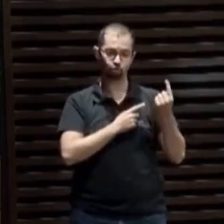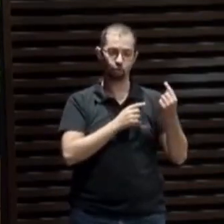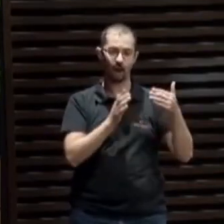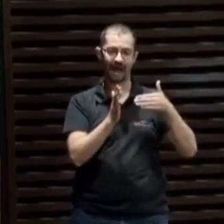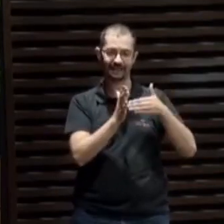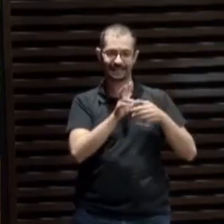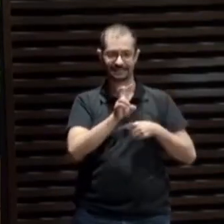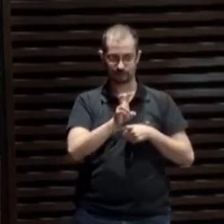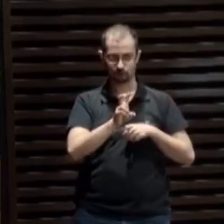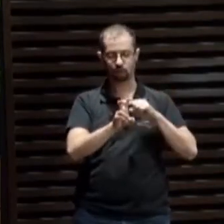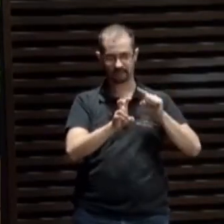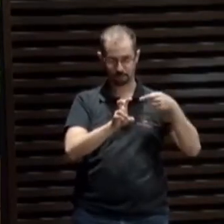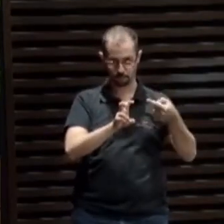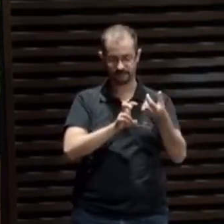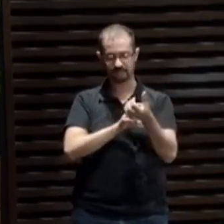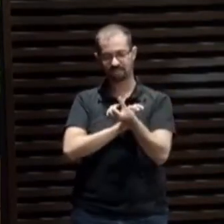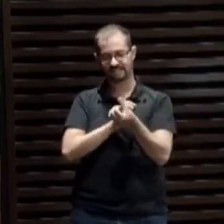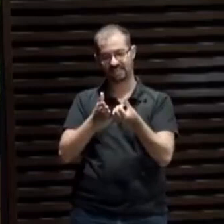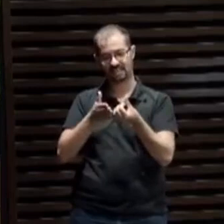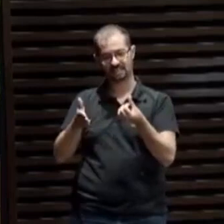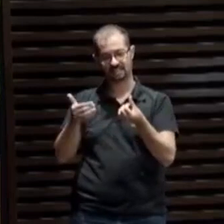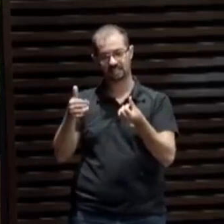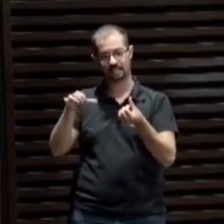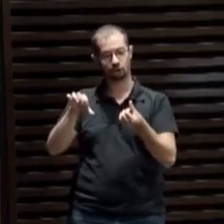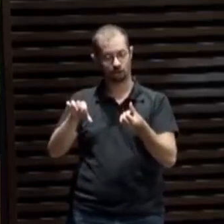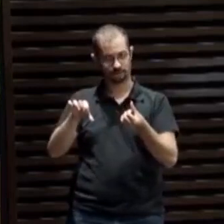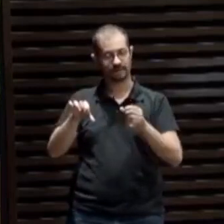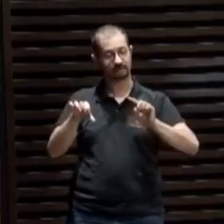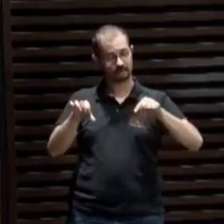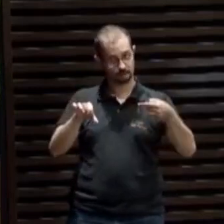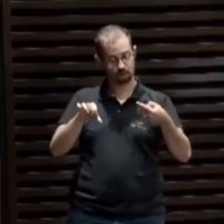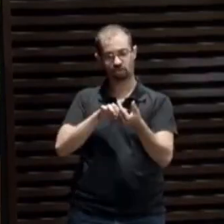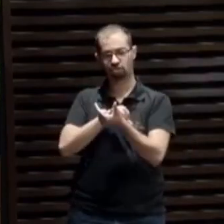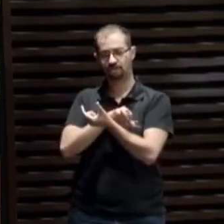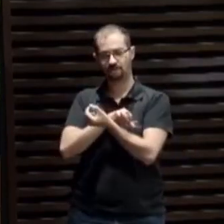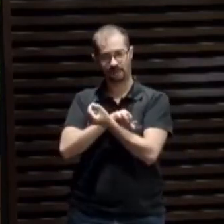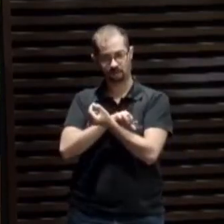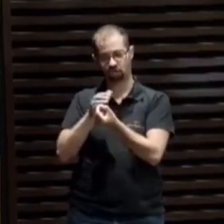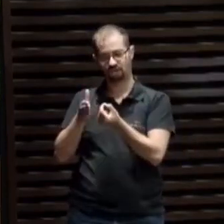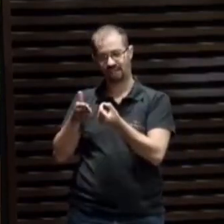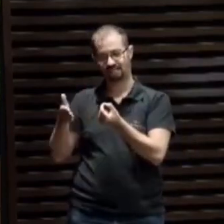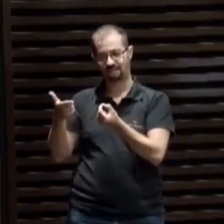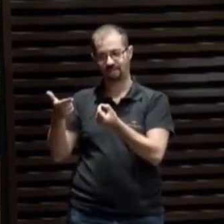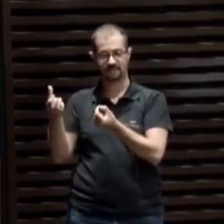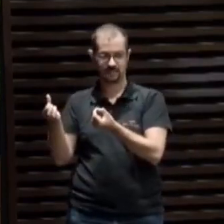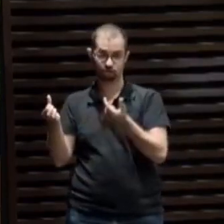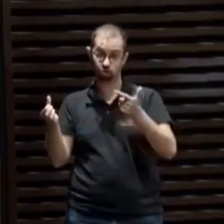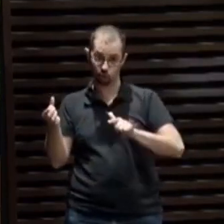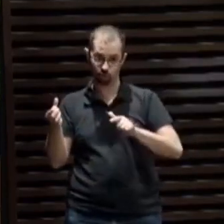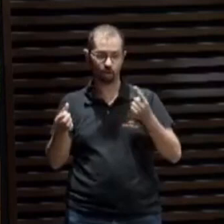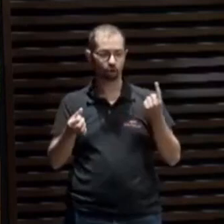6 a 19 e de 20 a 26. De 1 a 5